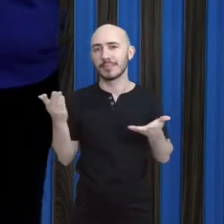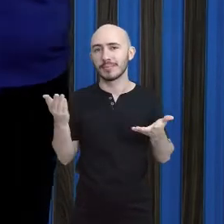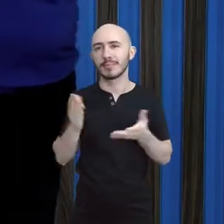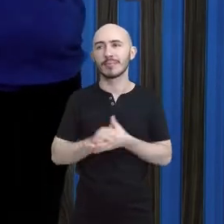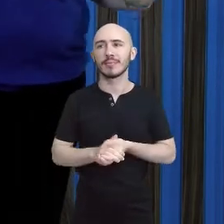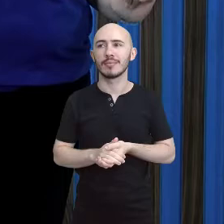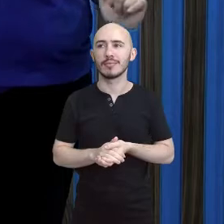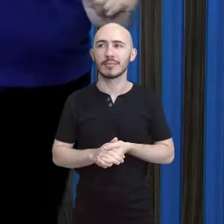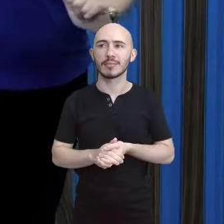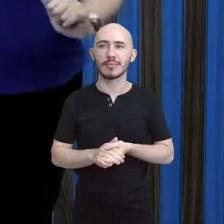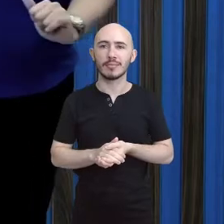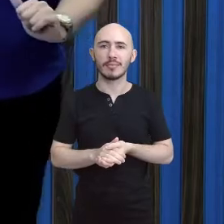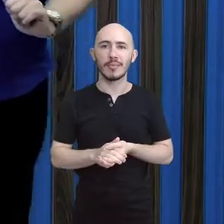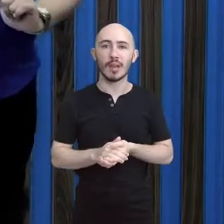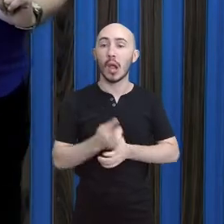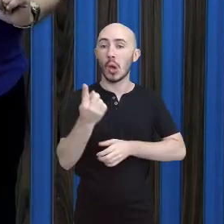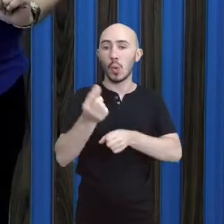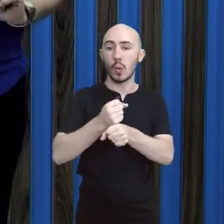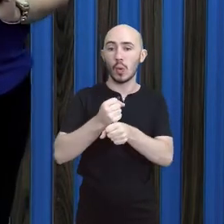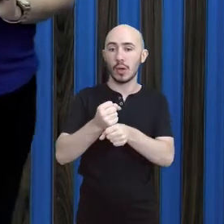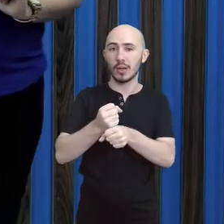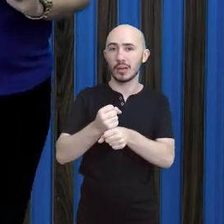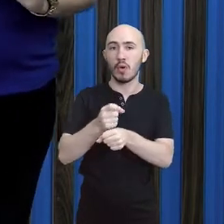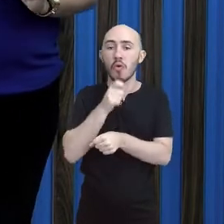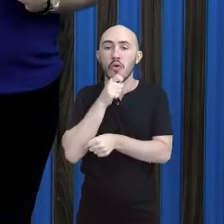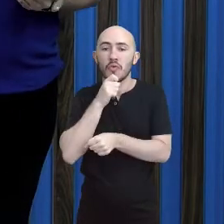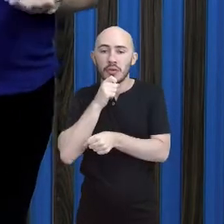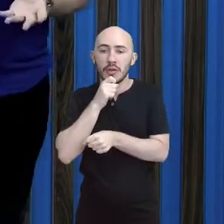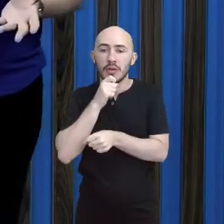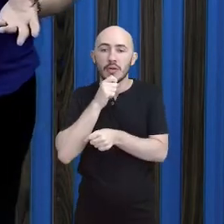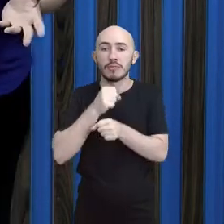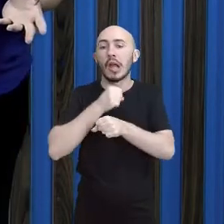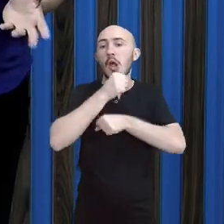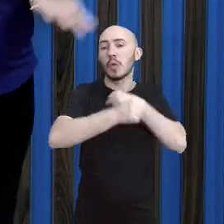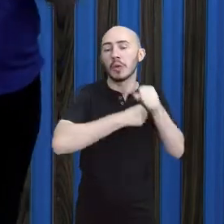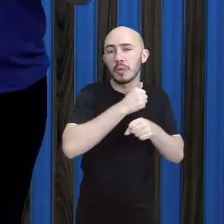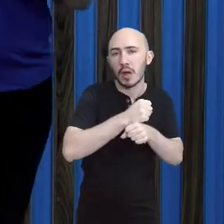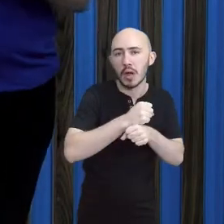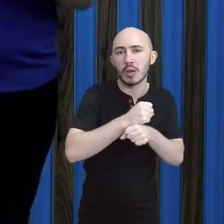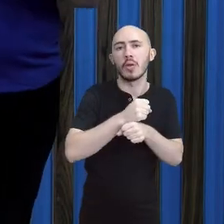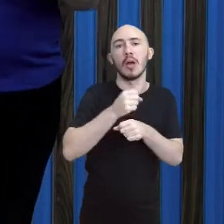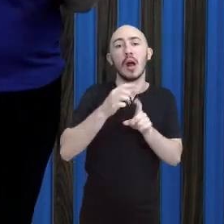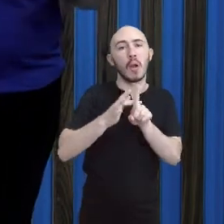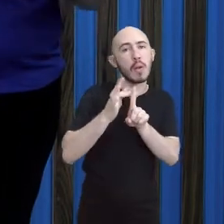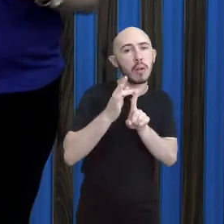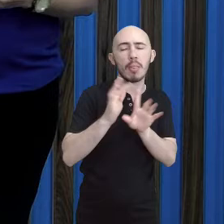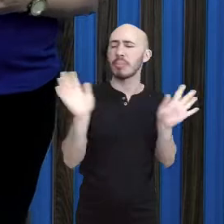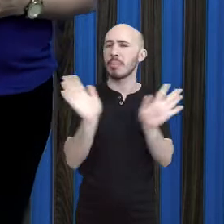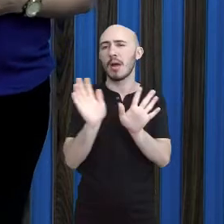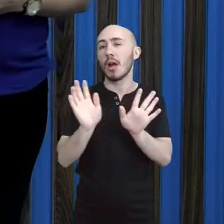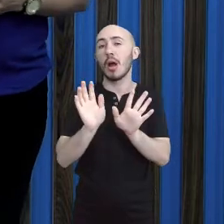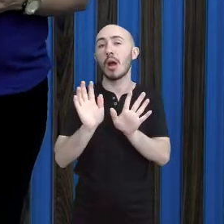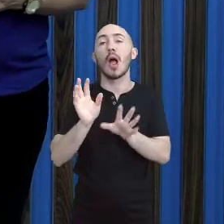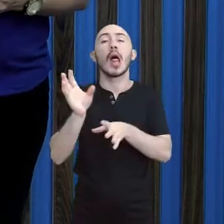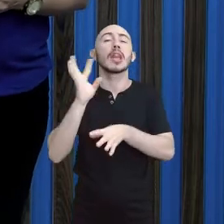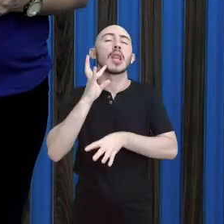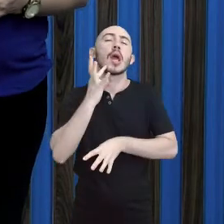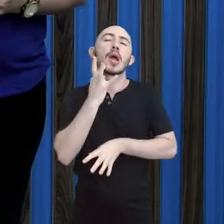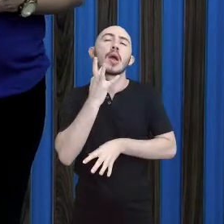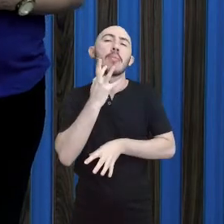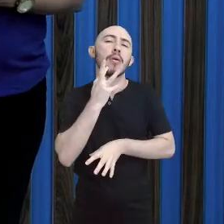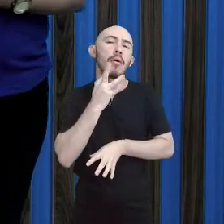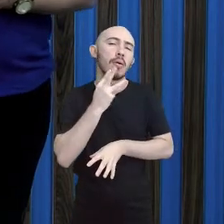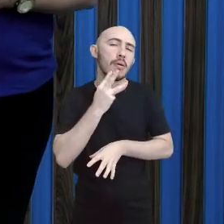ano a glaciação, no outro é aquecimento. Não. E, inclusive, hoje passamos por essa questão